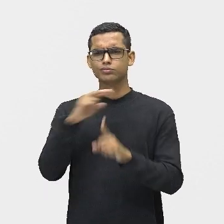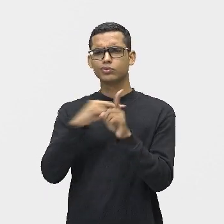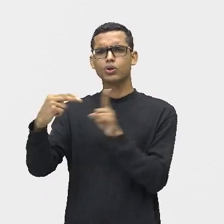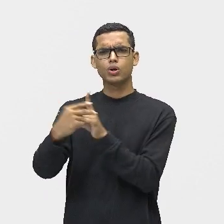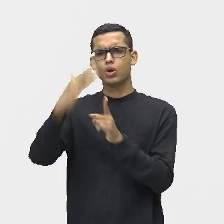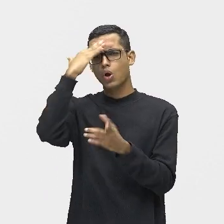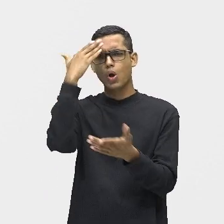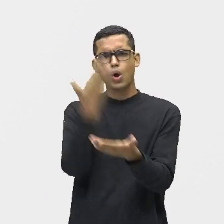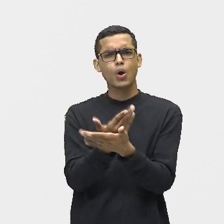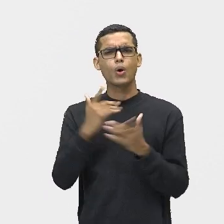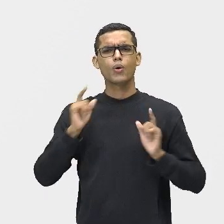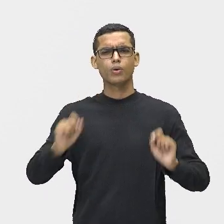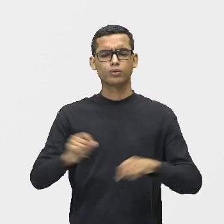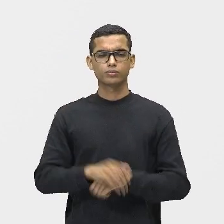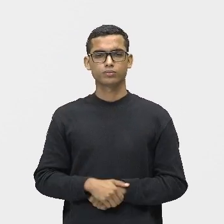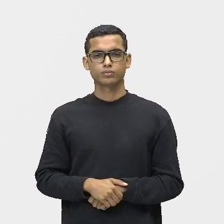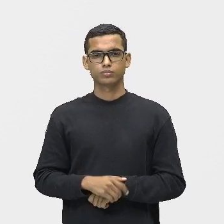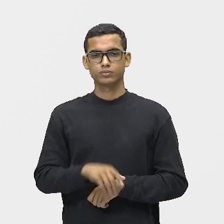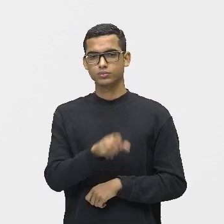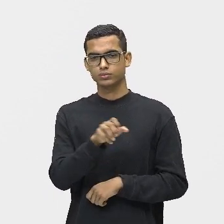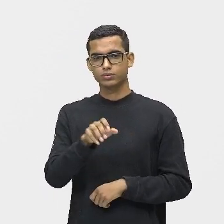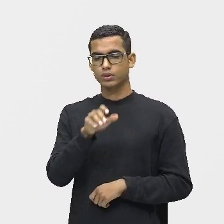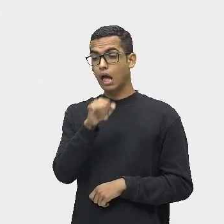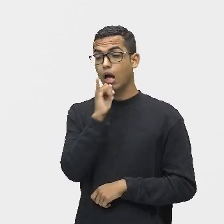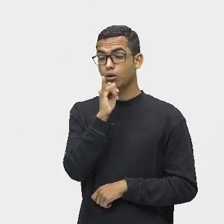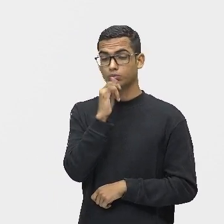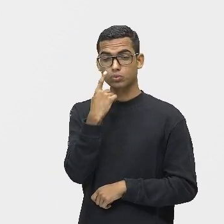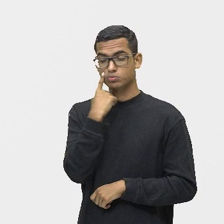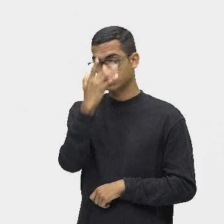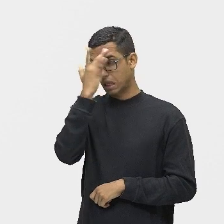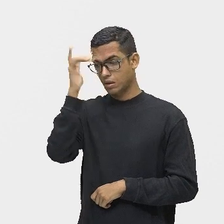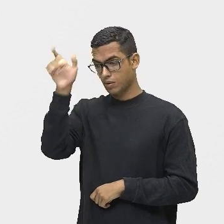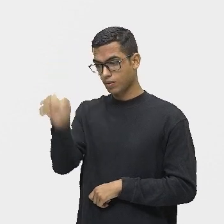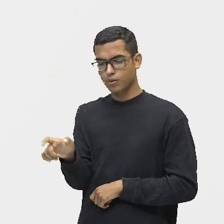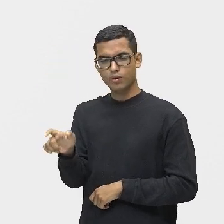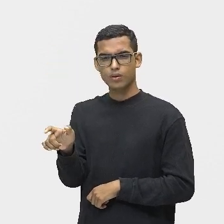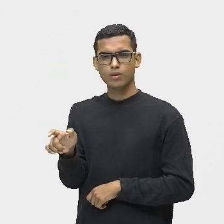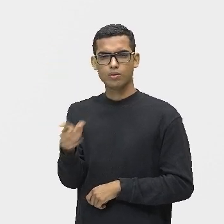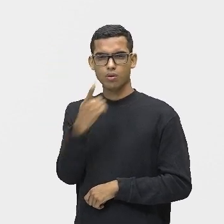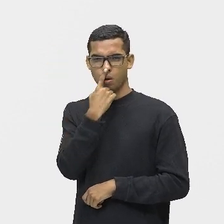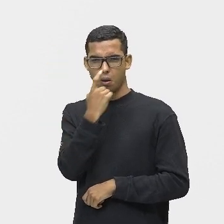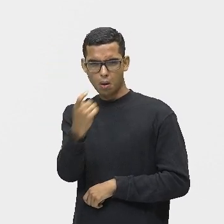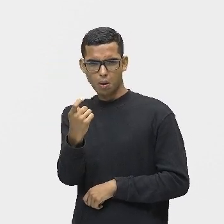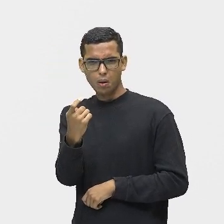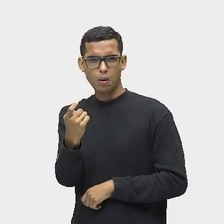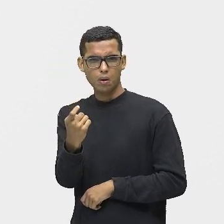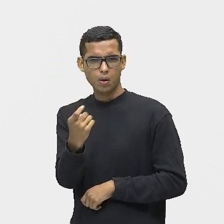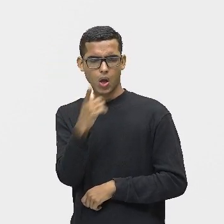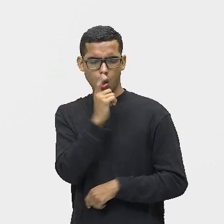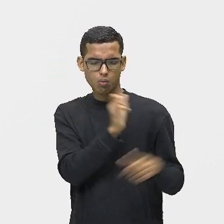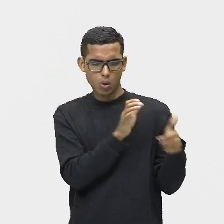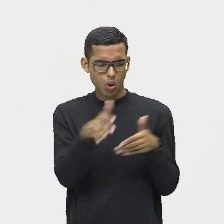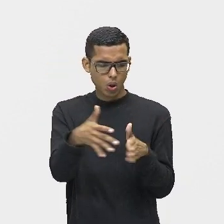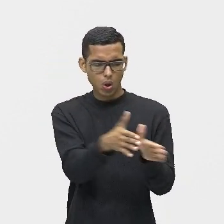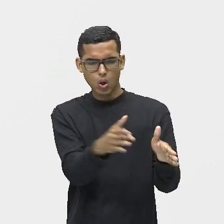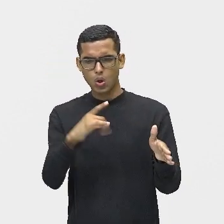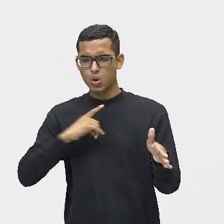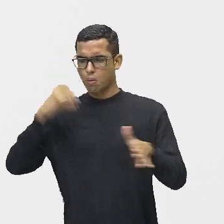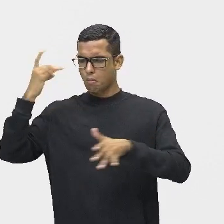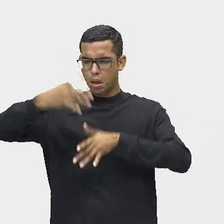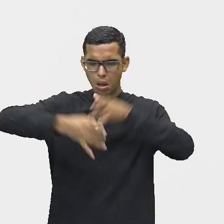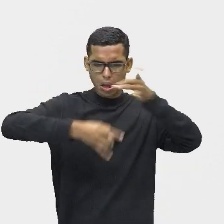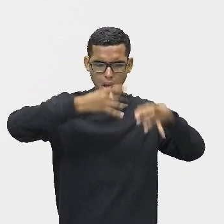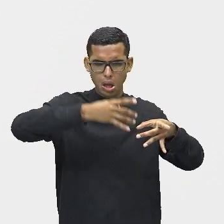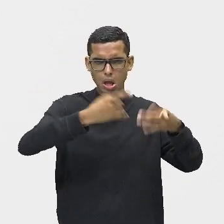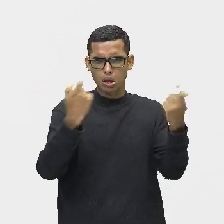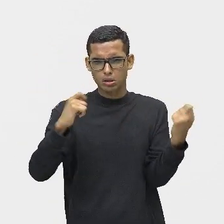acredita, ok? Então, se de repente as pessoas que jogam lixo no rio devem receber multa, sim, eu acredito